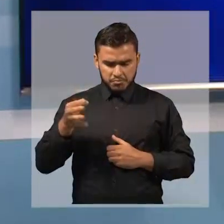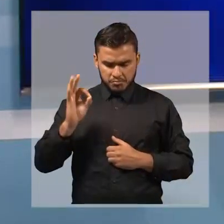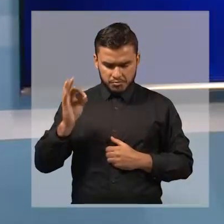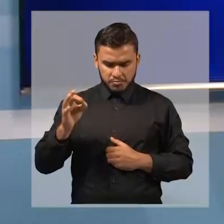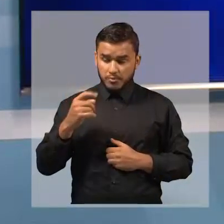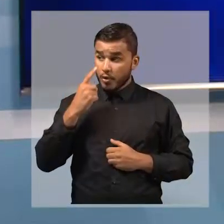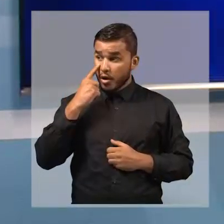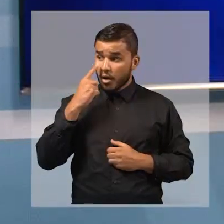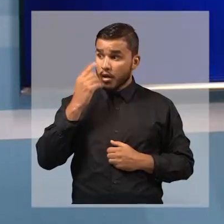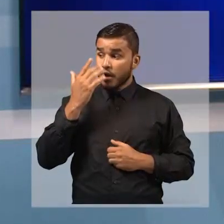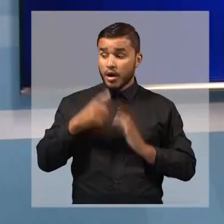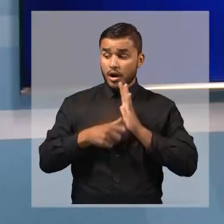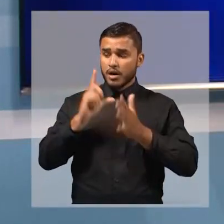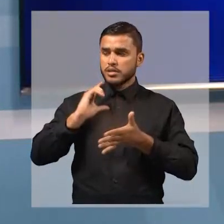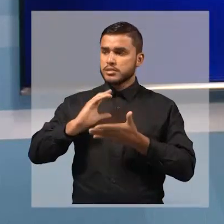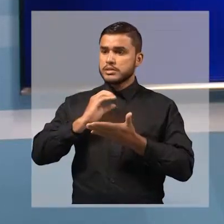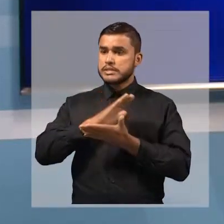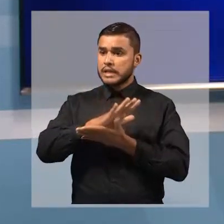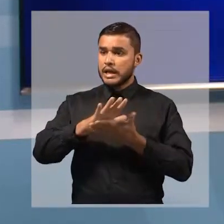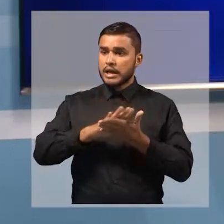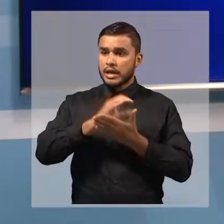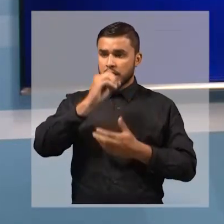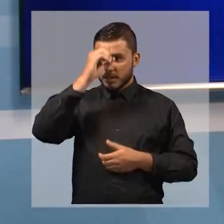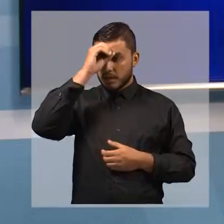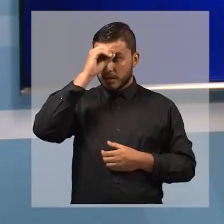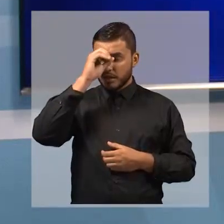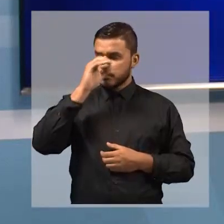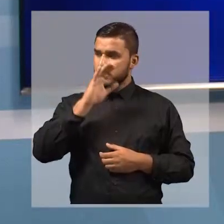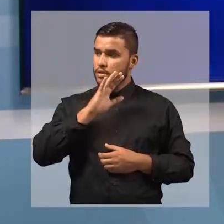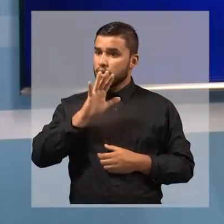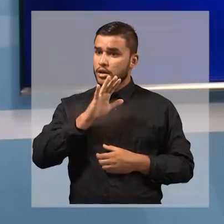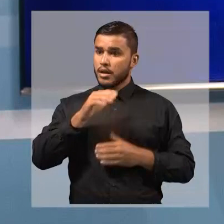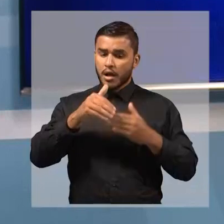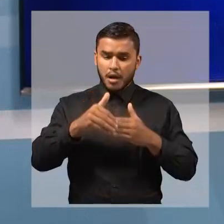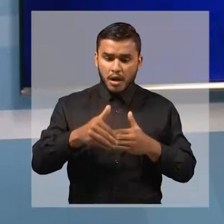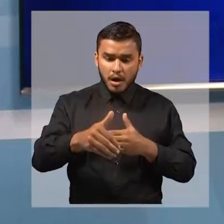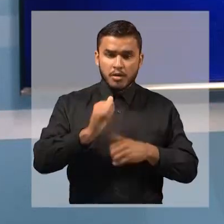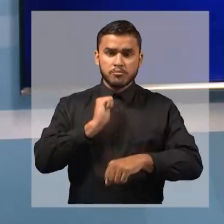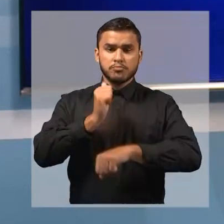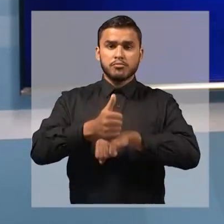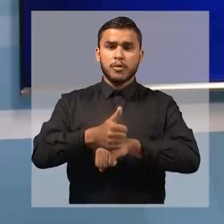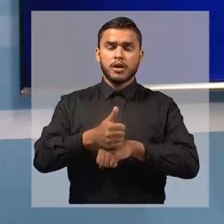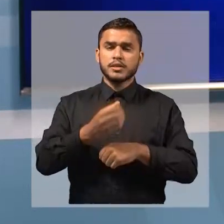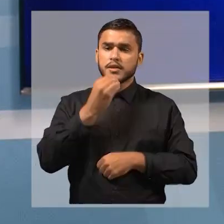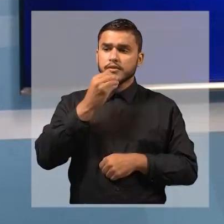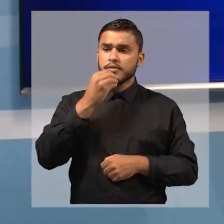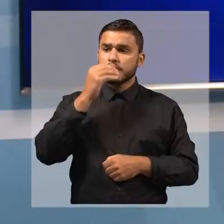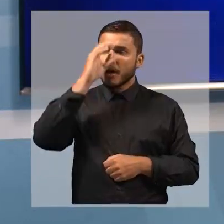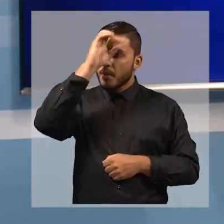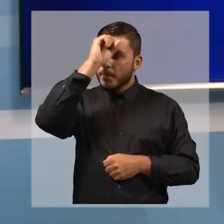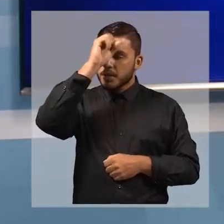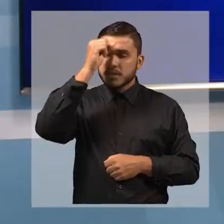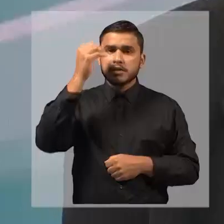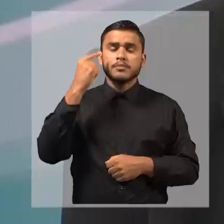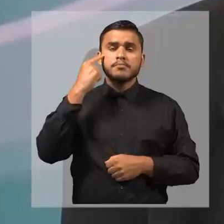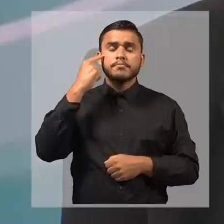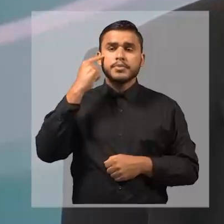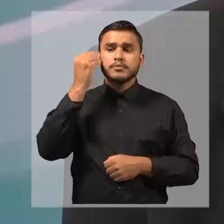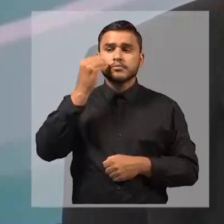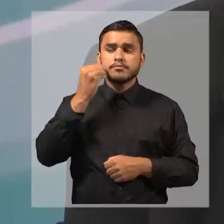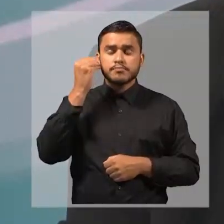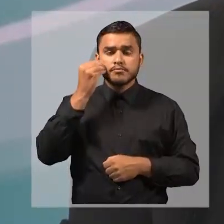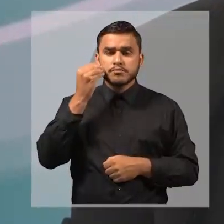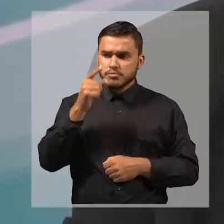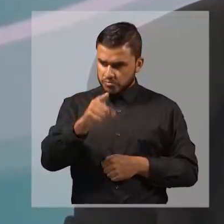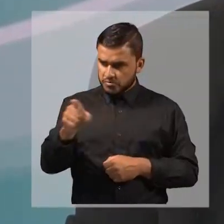mas ele poderia até não ter. Mas, ao chegar no poder, ele poderia passar a entender. E nem isso, essa sensação. Vocês têm essa